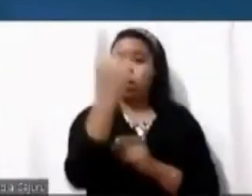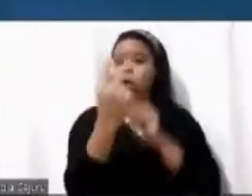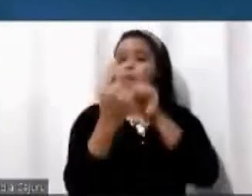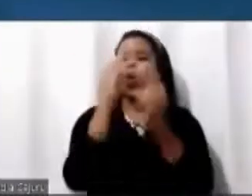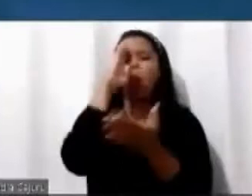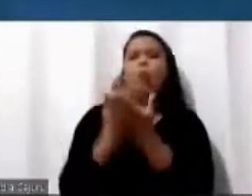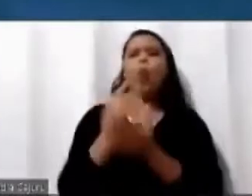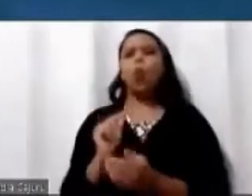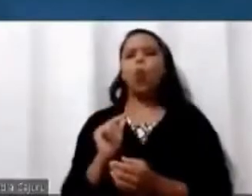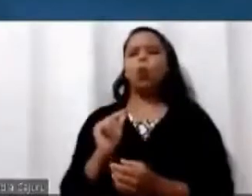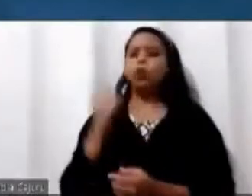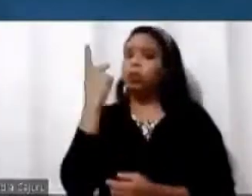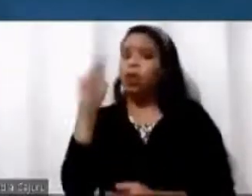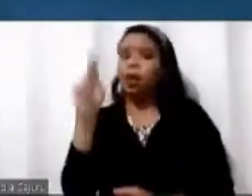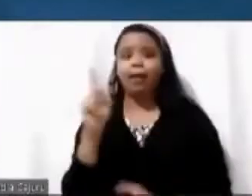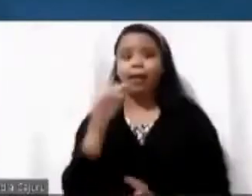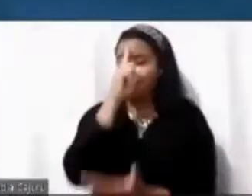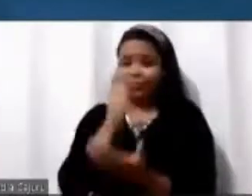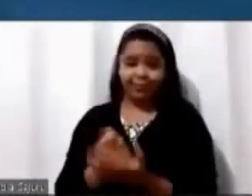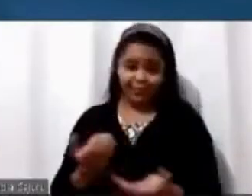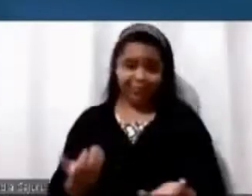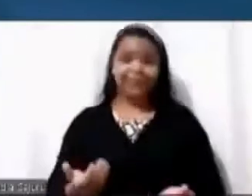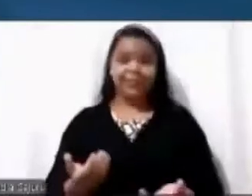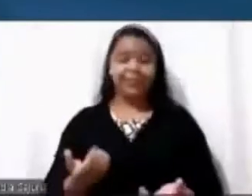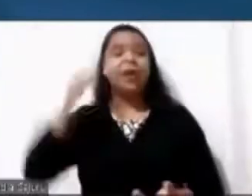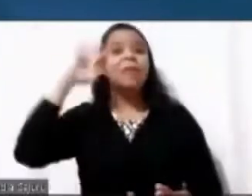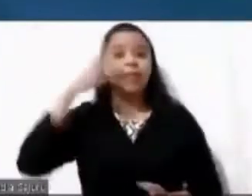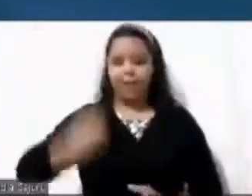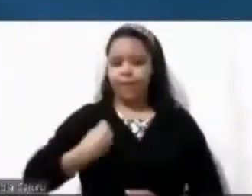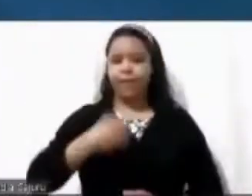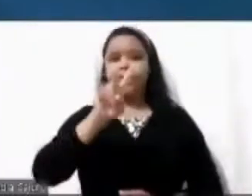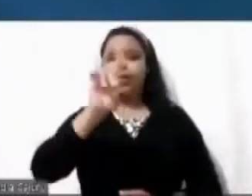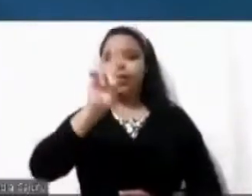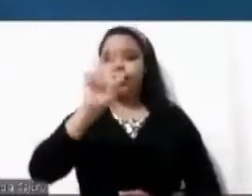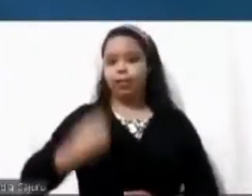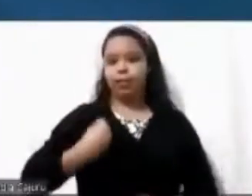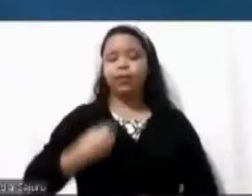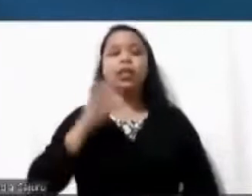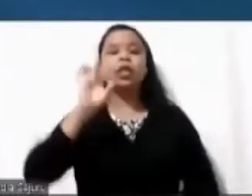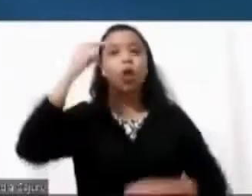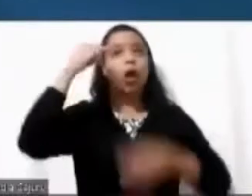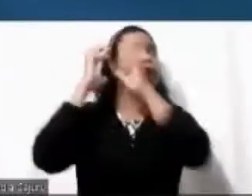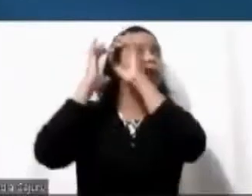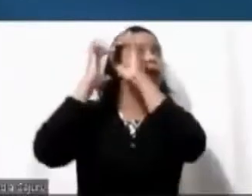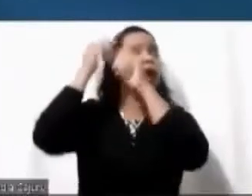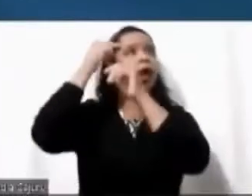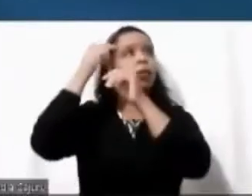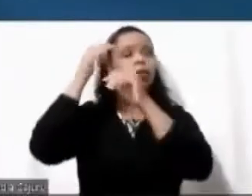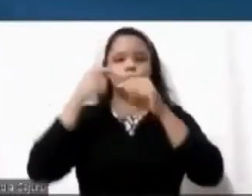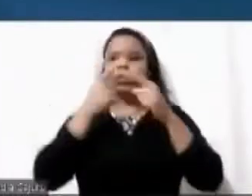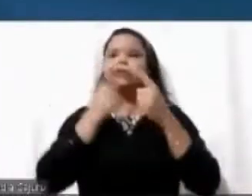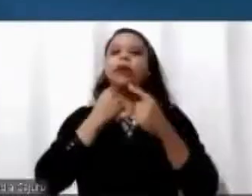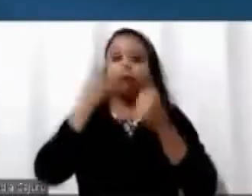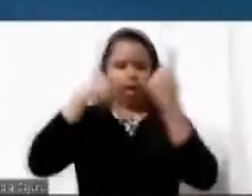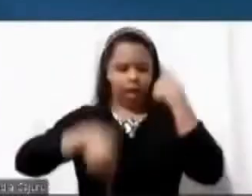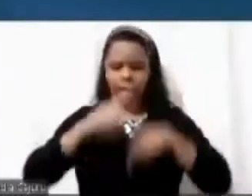só respirar, cérebro oxigenado e coração batendo, né? Sangue circulando. Então, a vida não é só isso. A vida começa